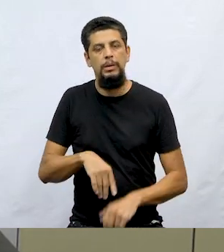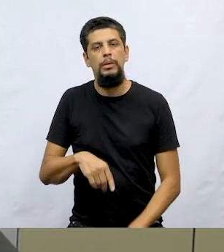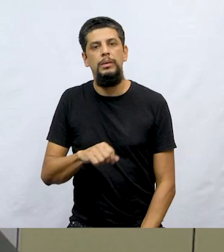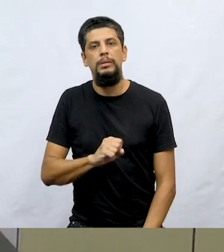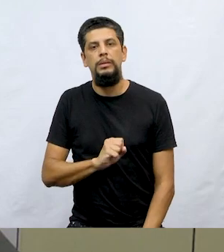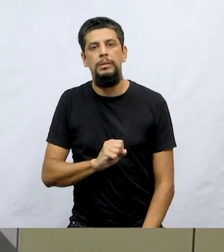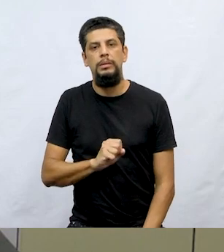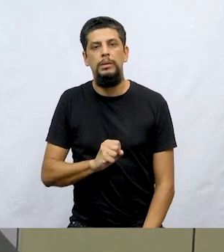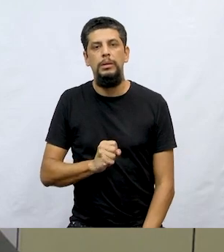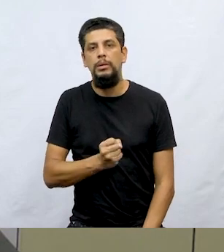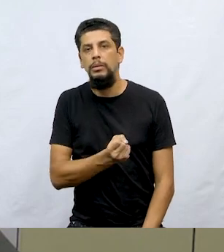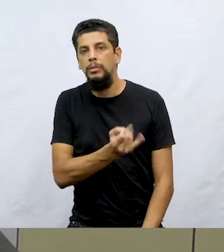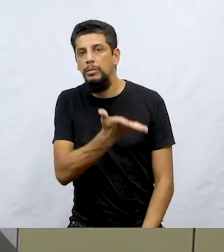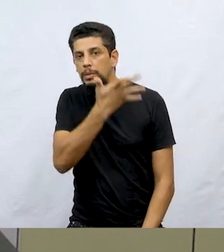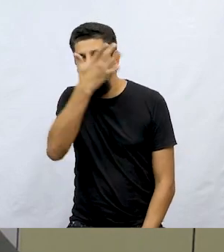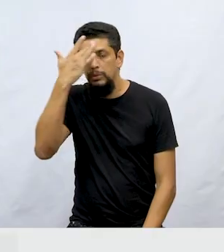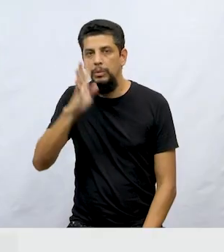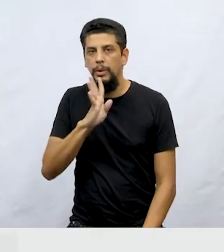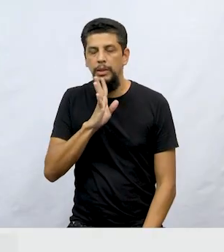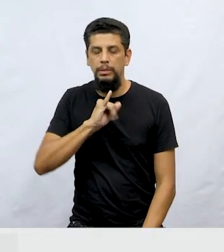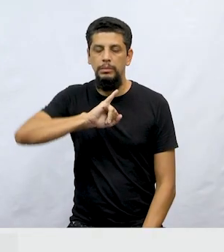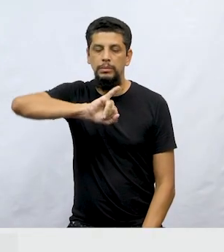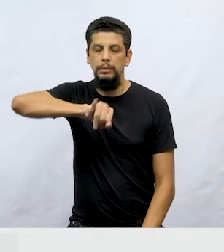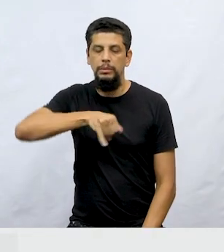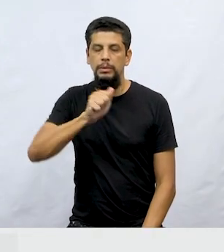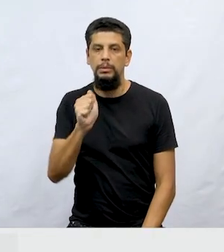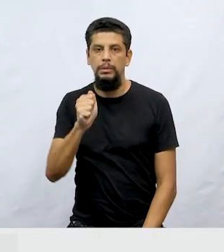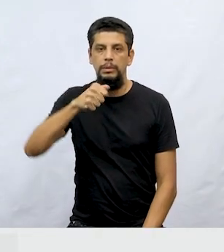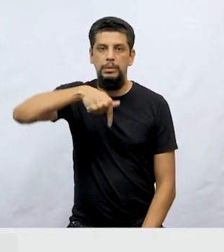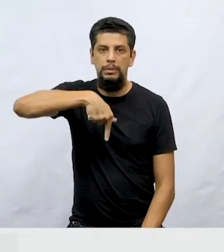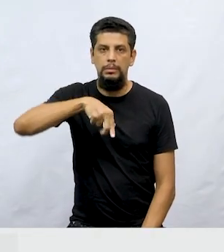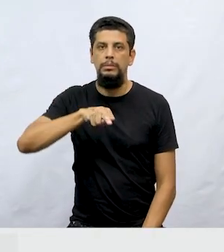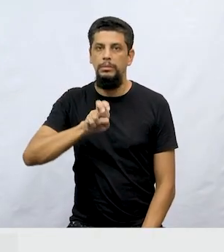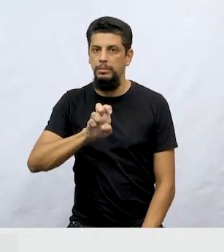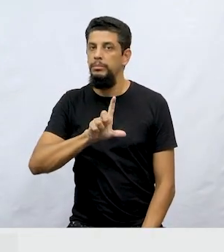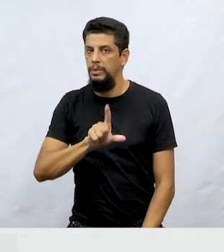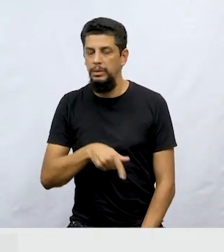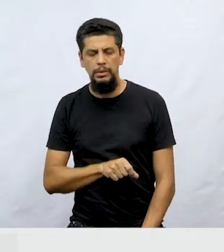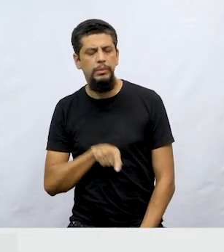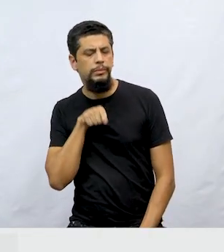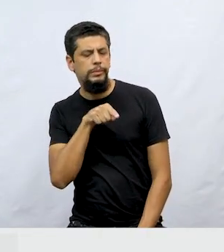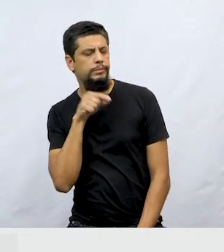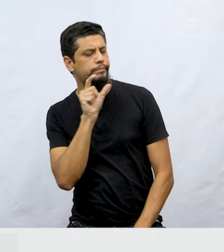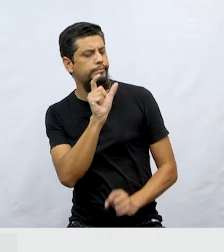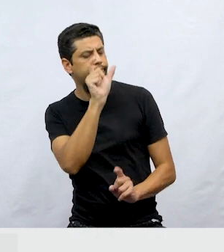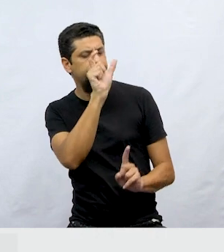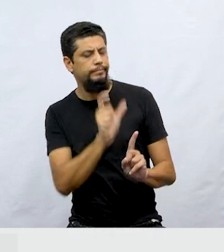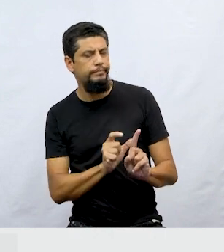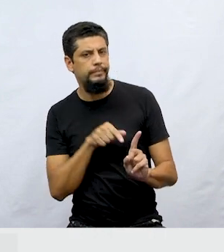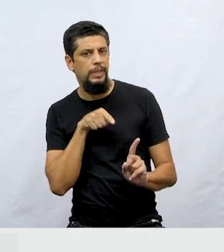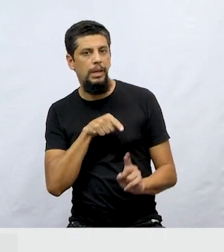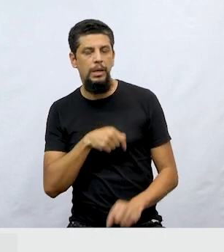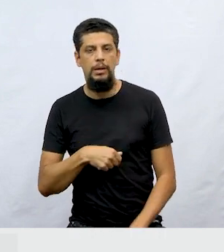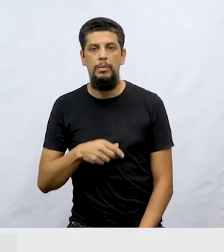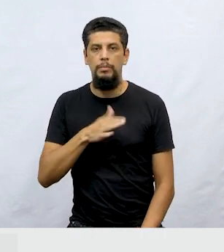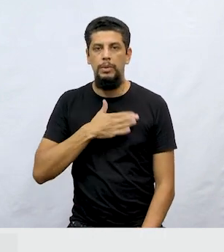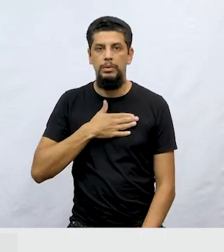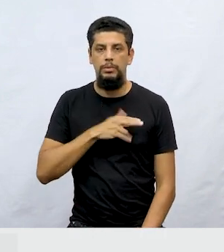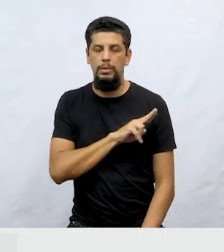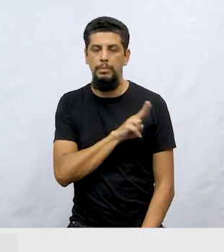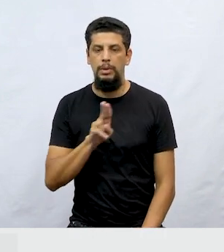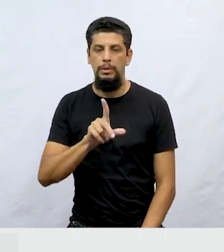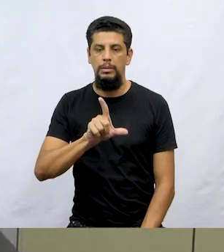intimidade, me chamam de professora Jaque, tá bem? Você também pode me chamar de professora Jaque. E você, quem é? Eu sou a